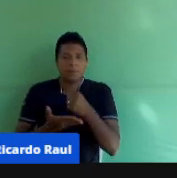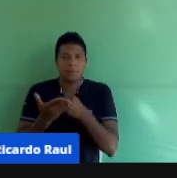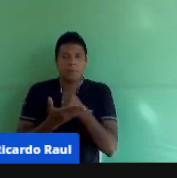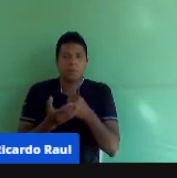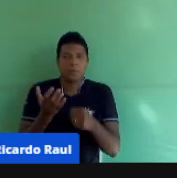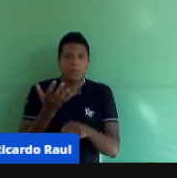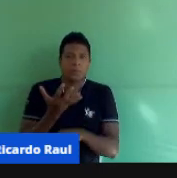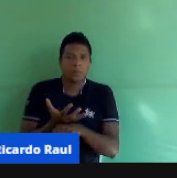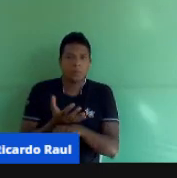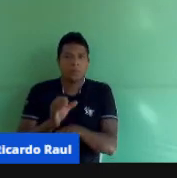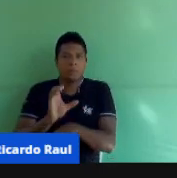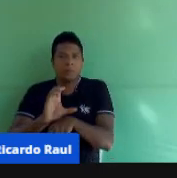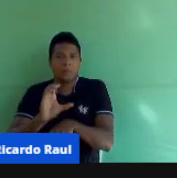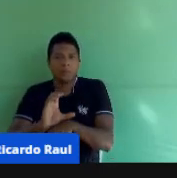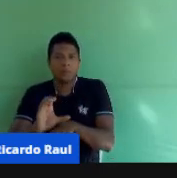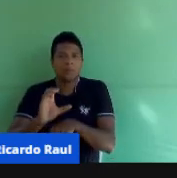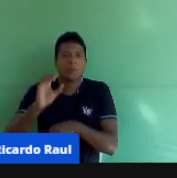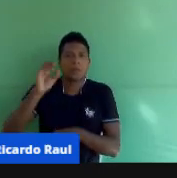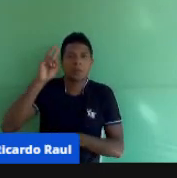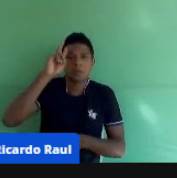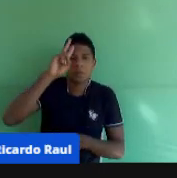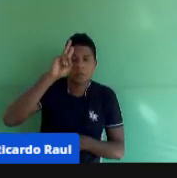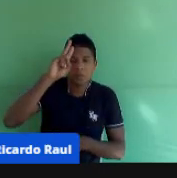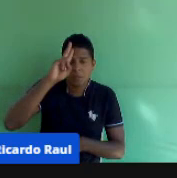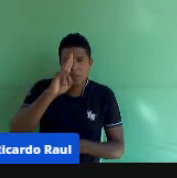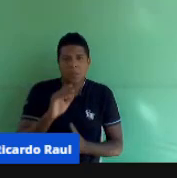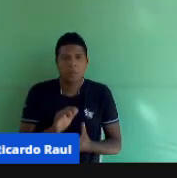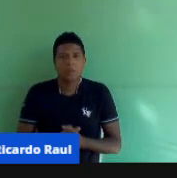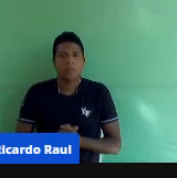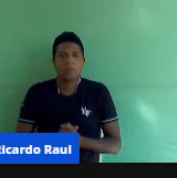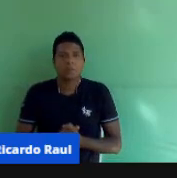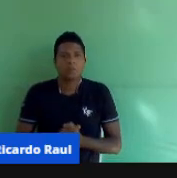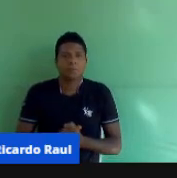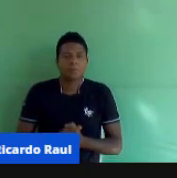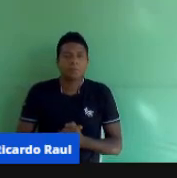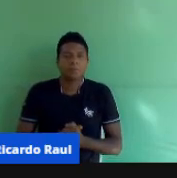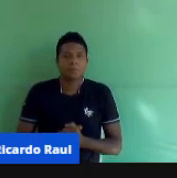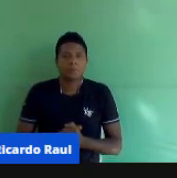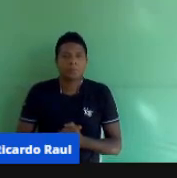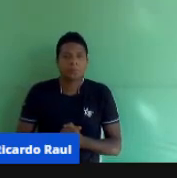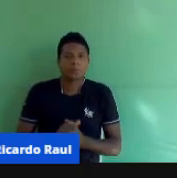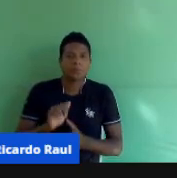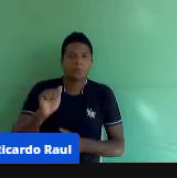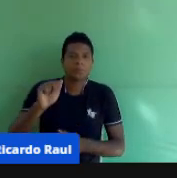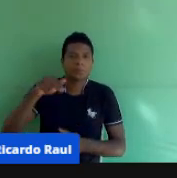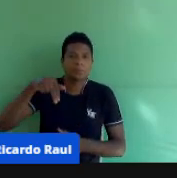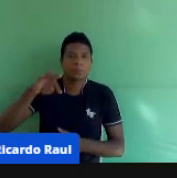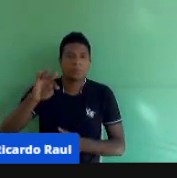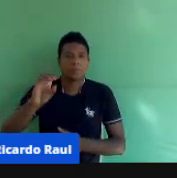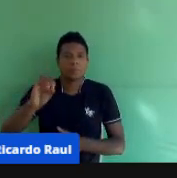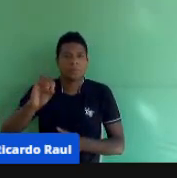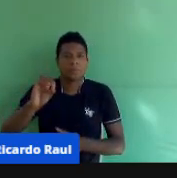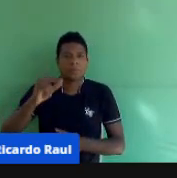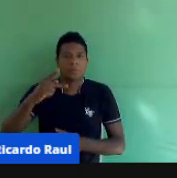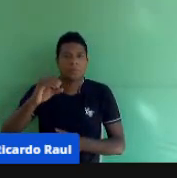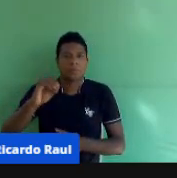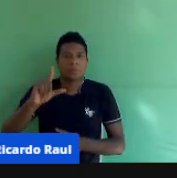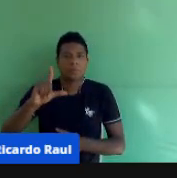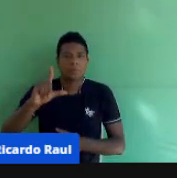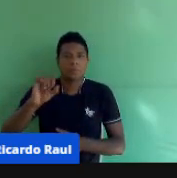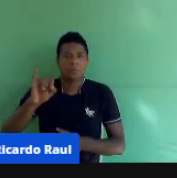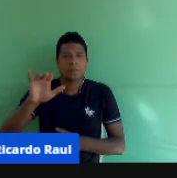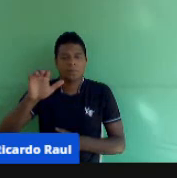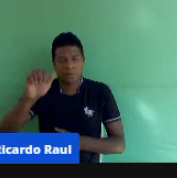ciência e da história, mas a antropologia é chamada para dialogar, a sociologia, enfim, todos